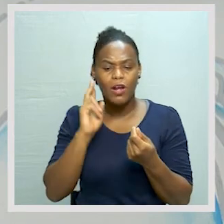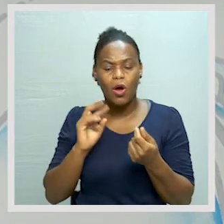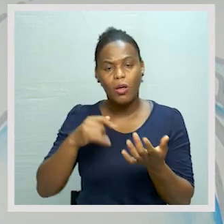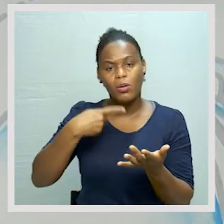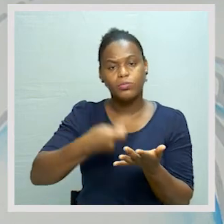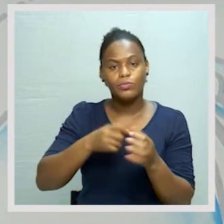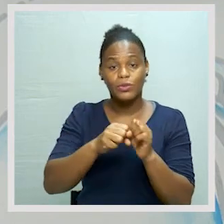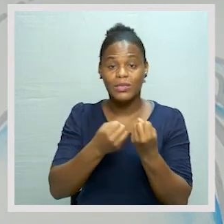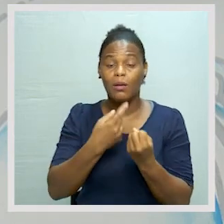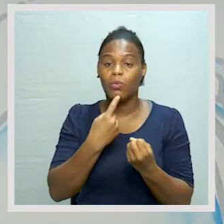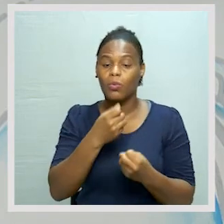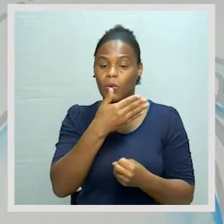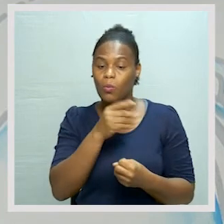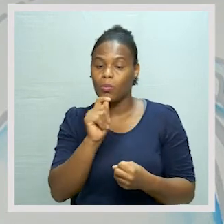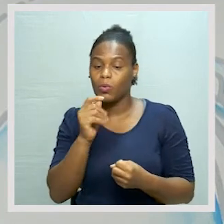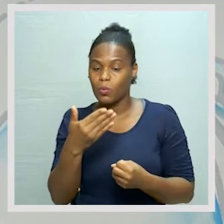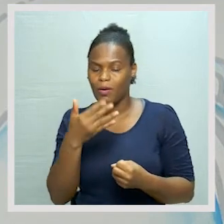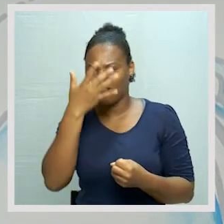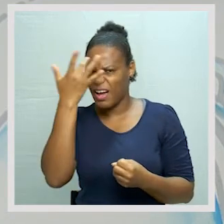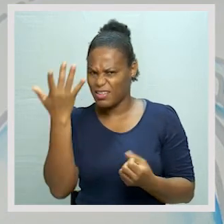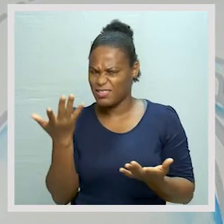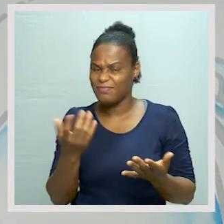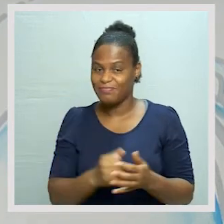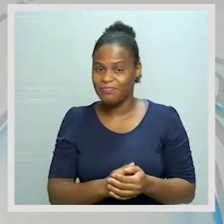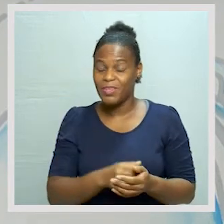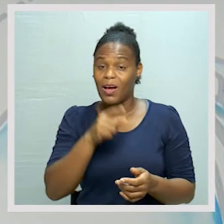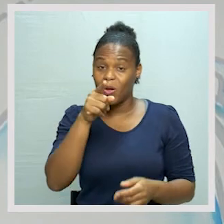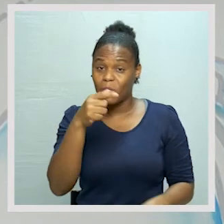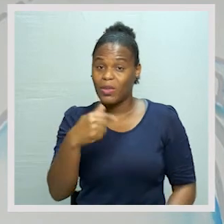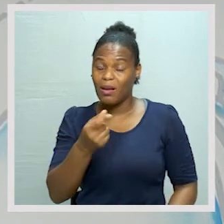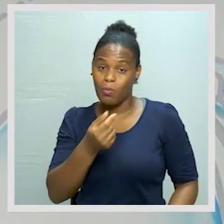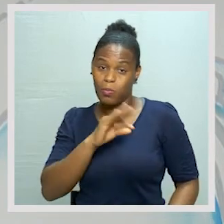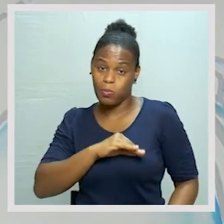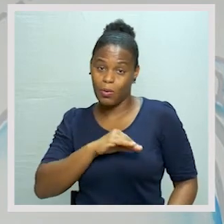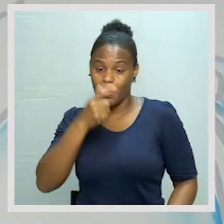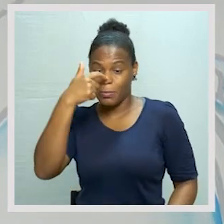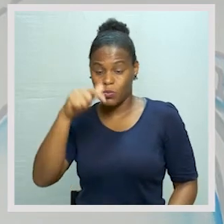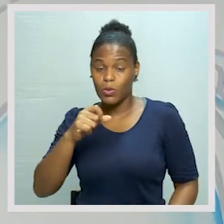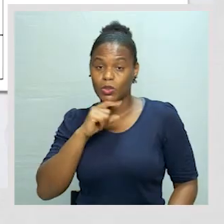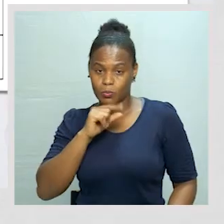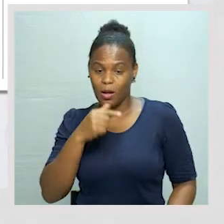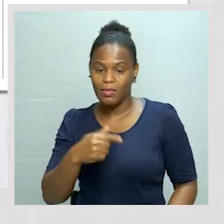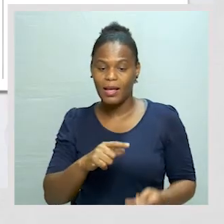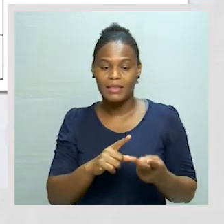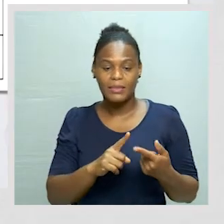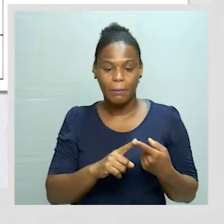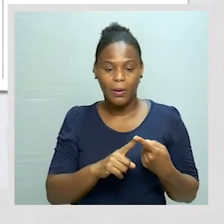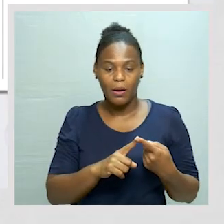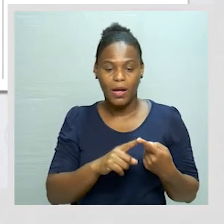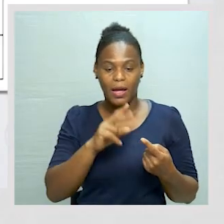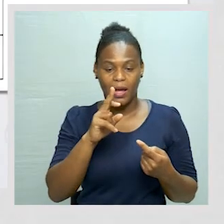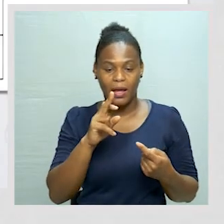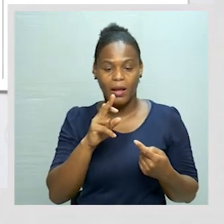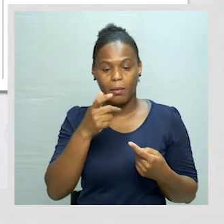contribuições sociais? A pergunta 1. Muito fácil. Vocês têm o rendimento pessoal disponível, que é o rendimento